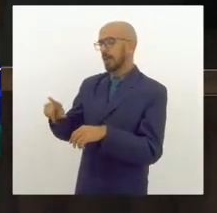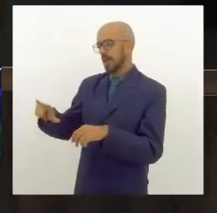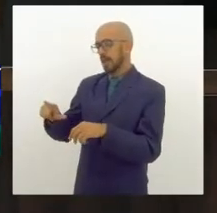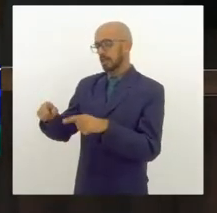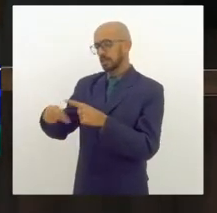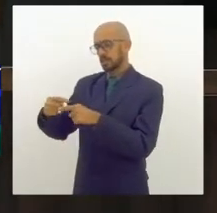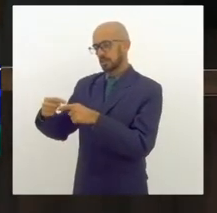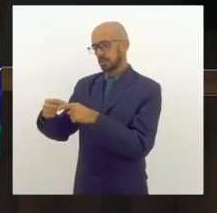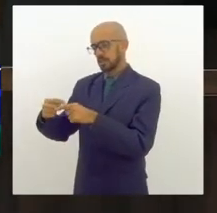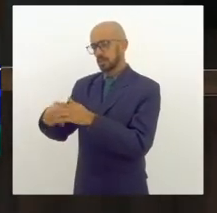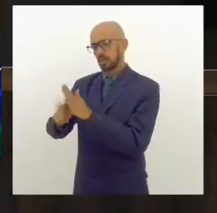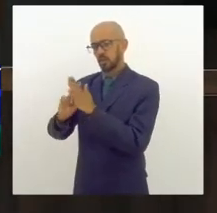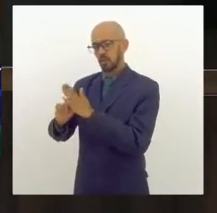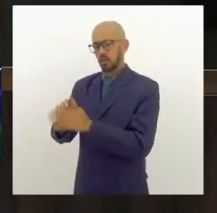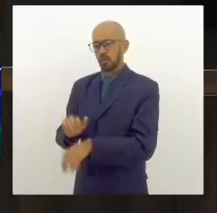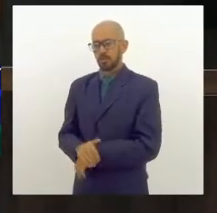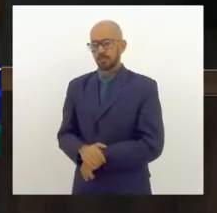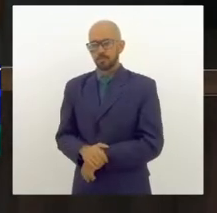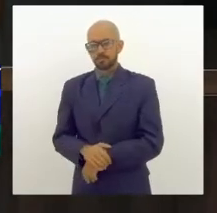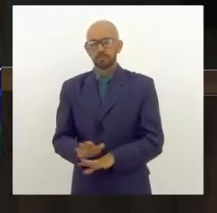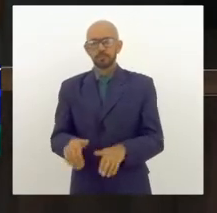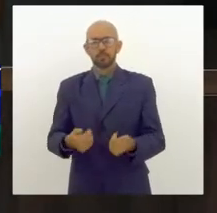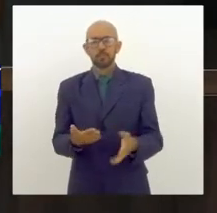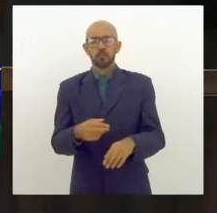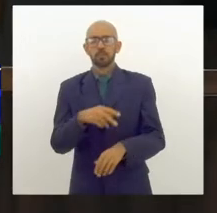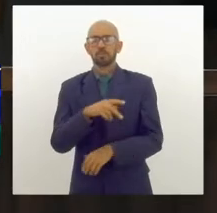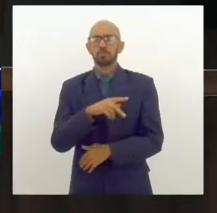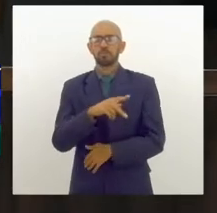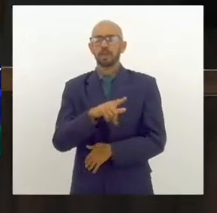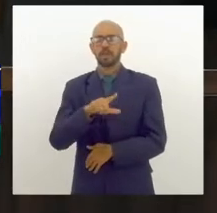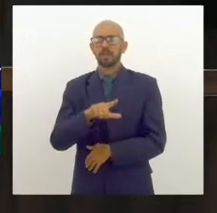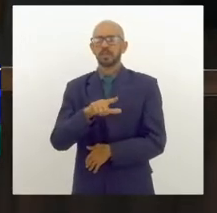Final. Em primeira discussão, projeto de lei 3572 de 21,